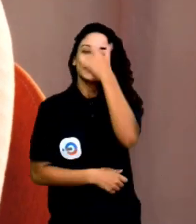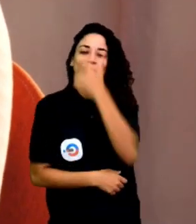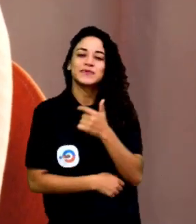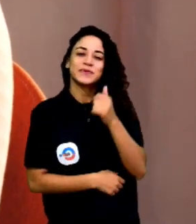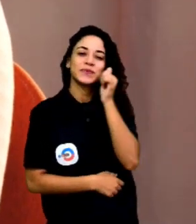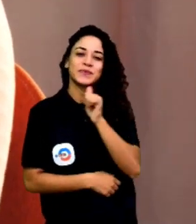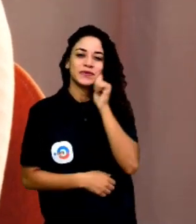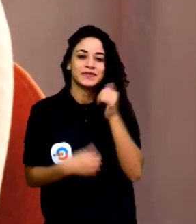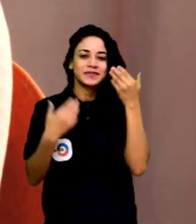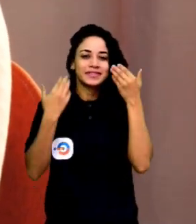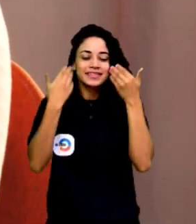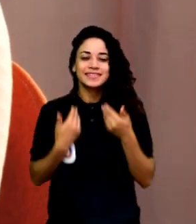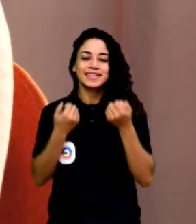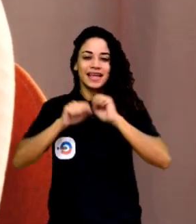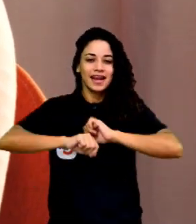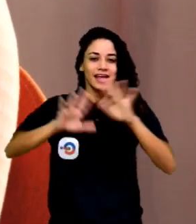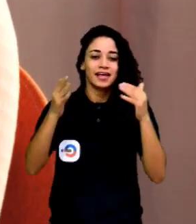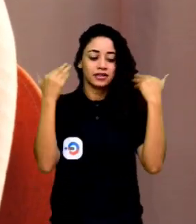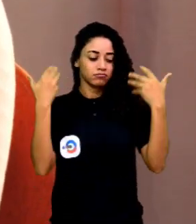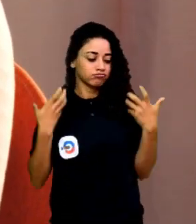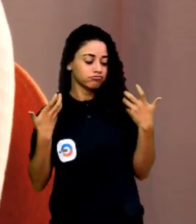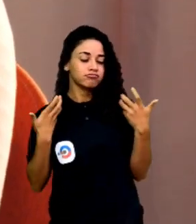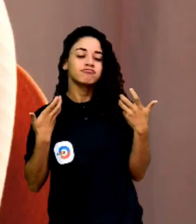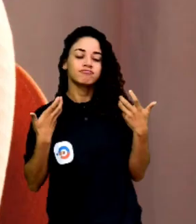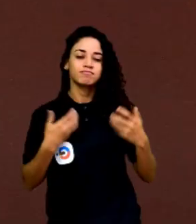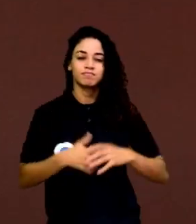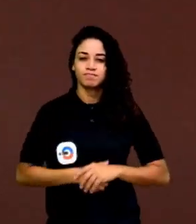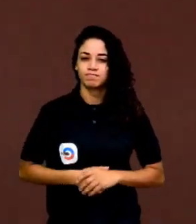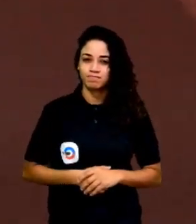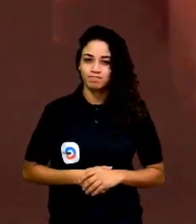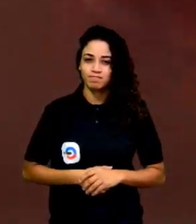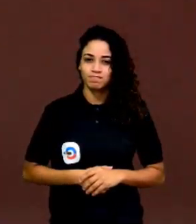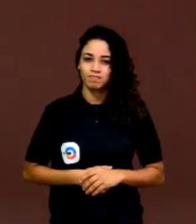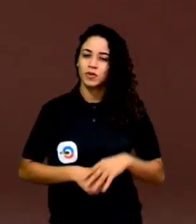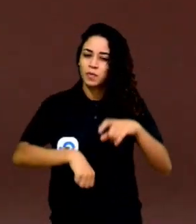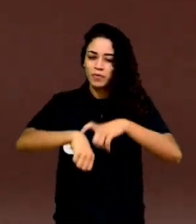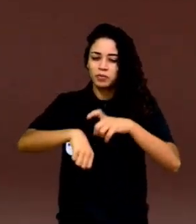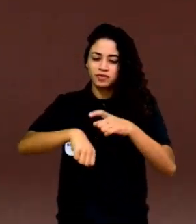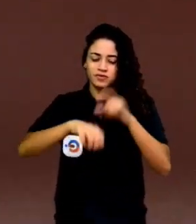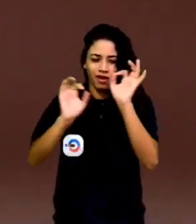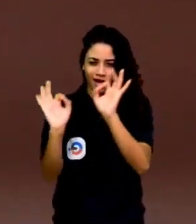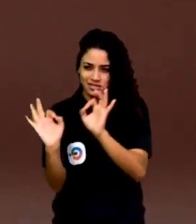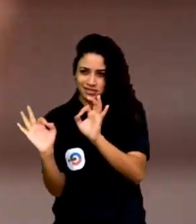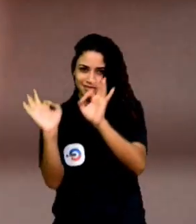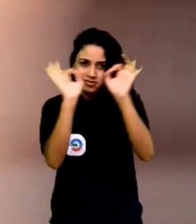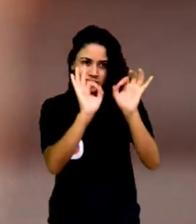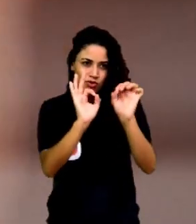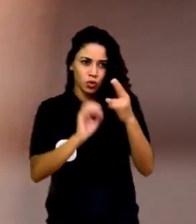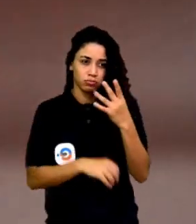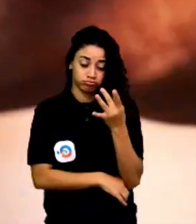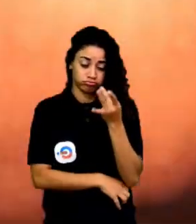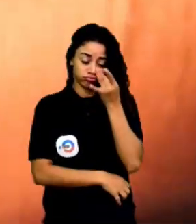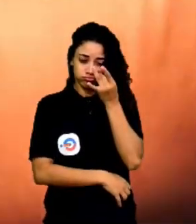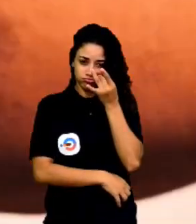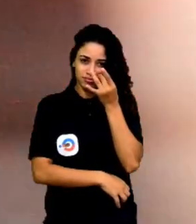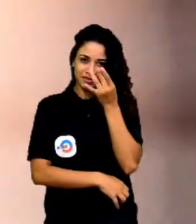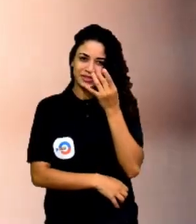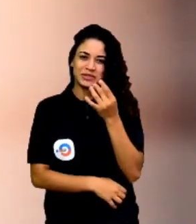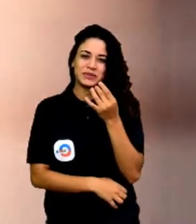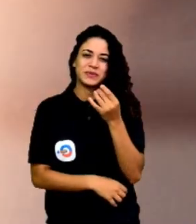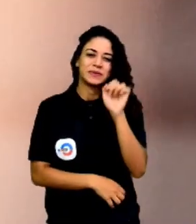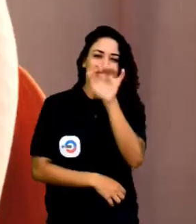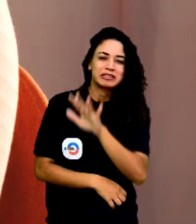mulher de pele clara, cabelos curtos e cacheados. Quando você assiste ou presencia uma cena de violência